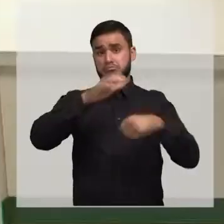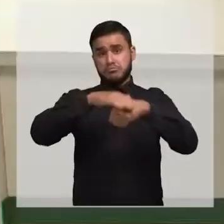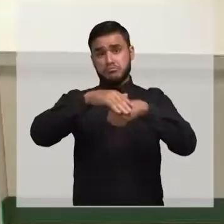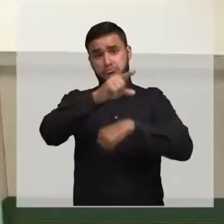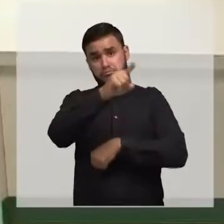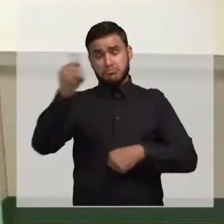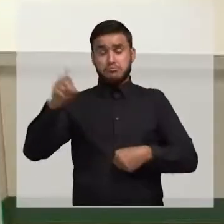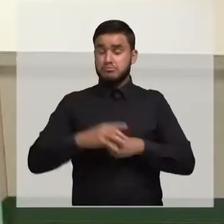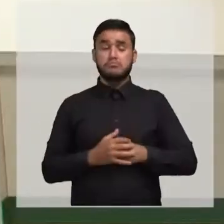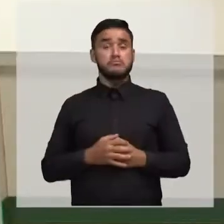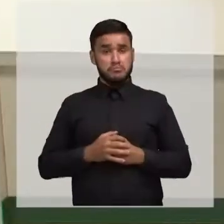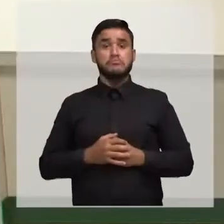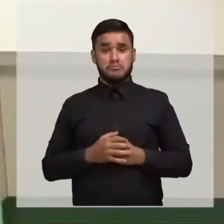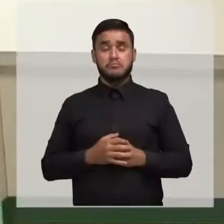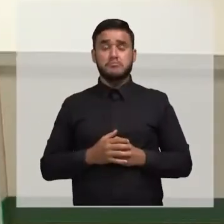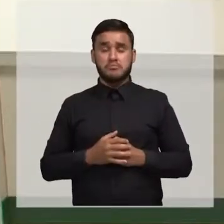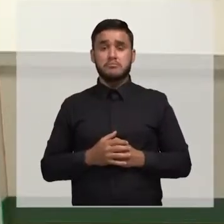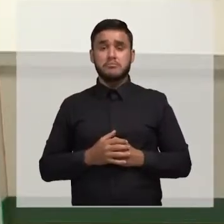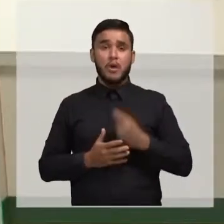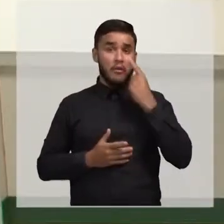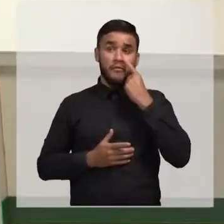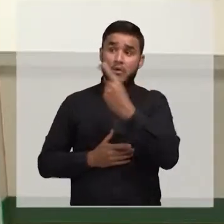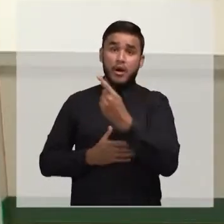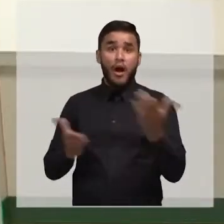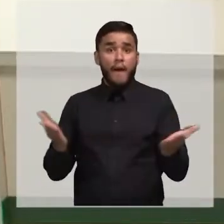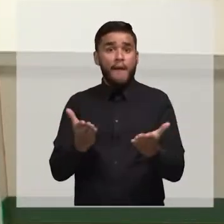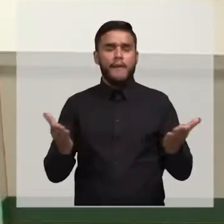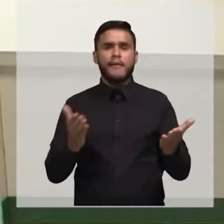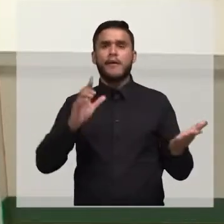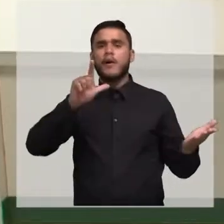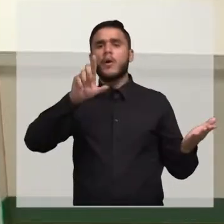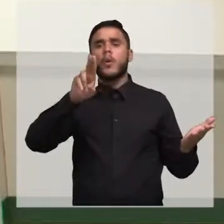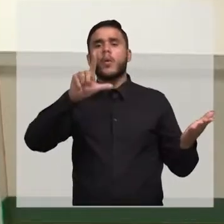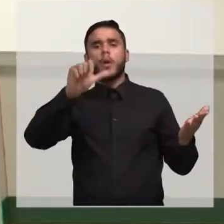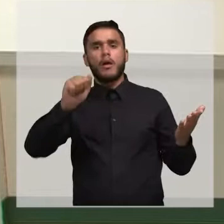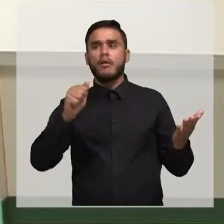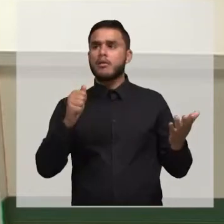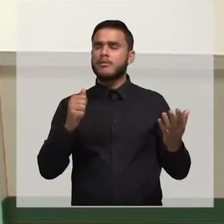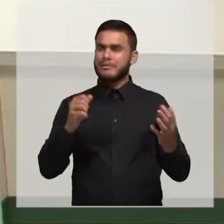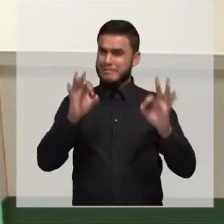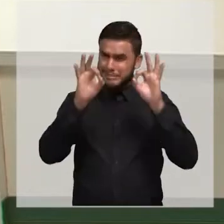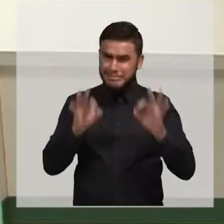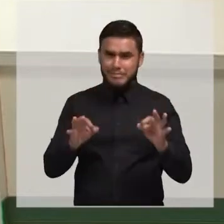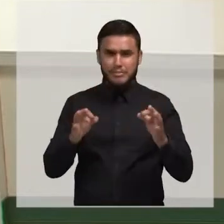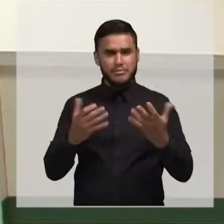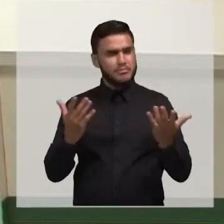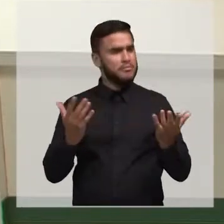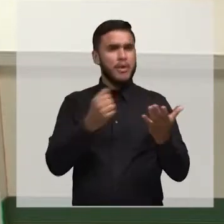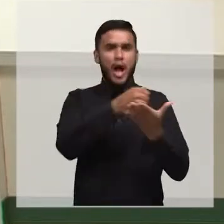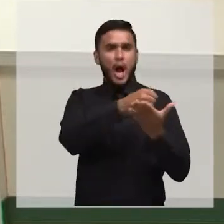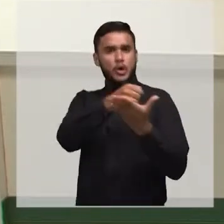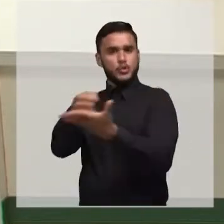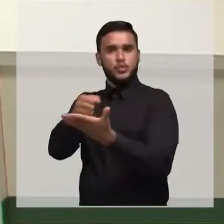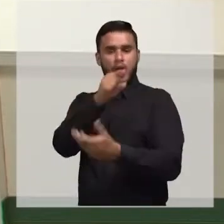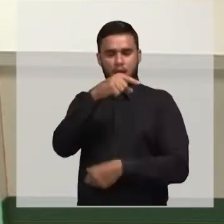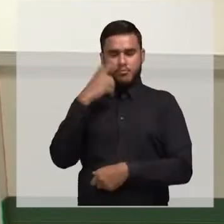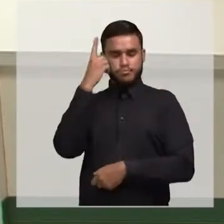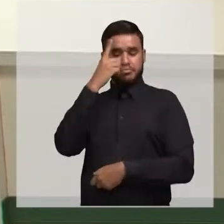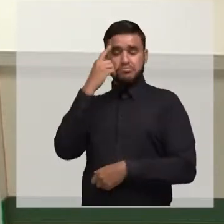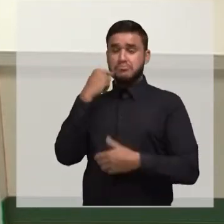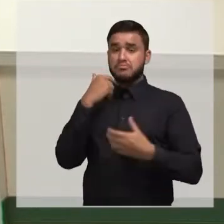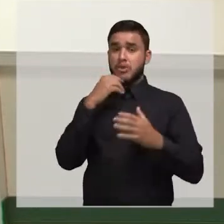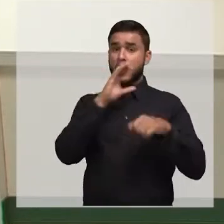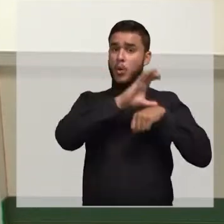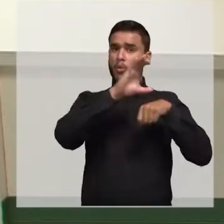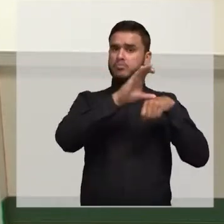que eu diga. Pronto. Você agora, É o caso mais você agora citou. Agora, a gente tinha uma visão clara, até boa para a gente, do